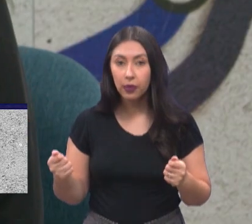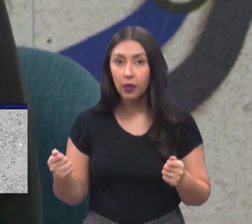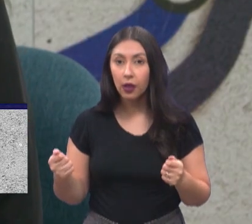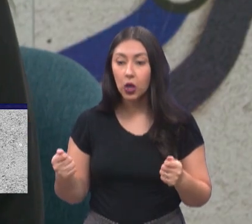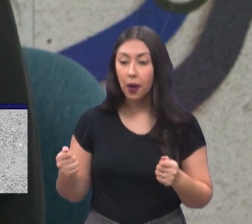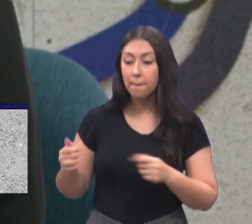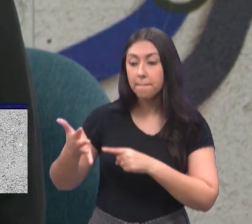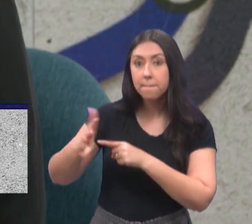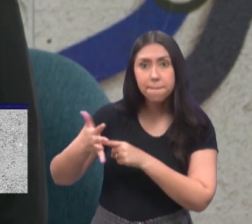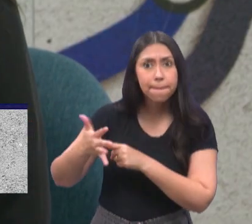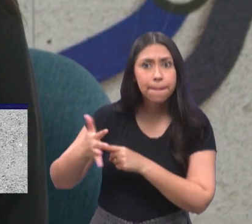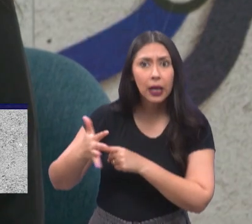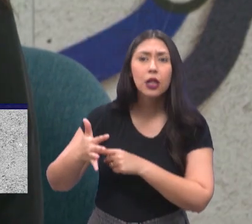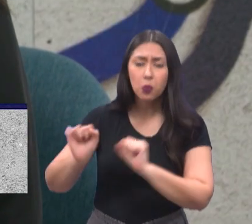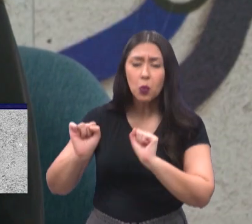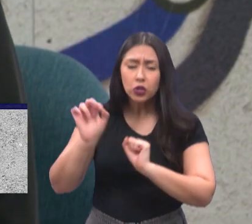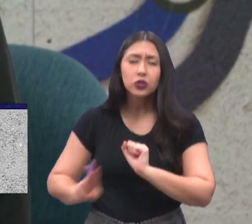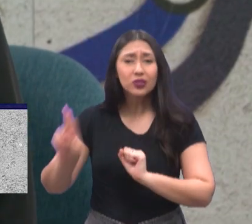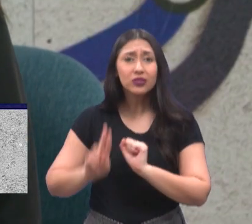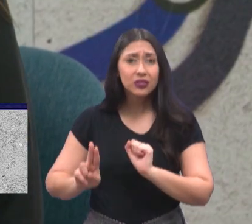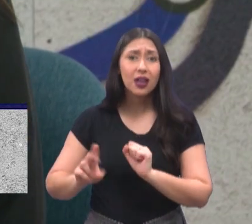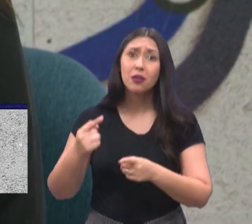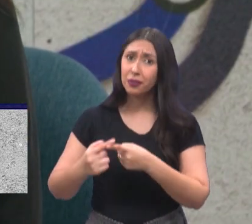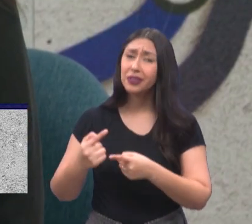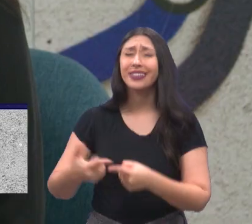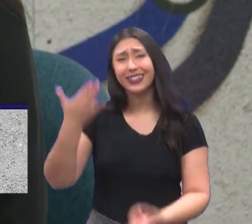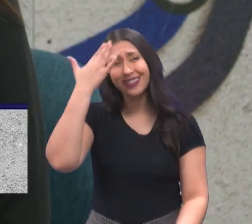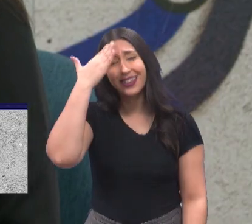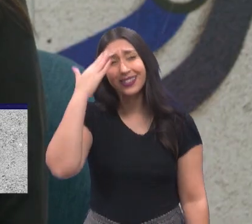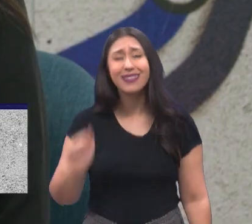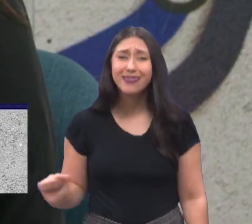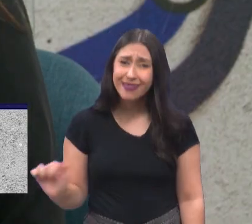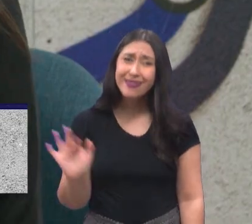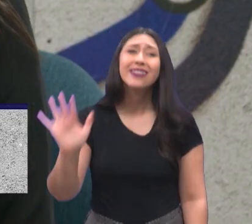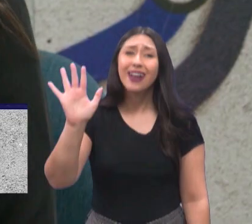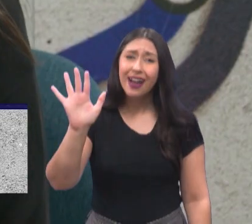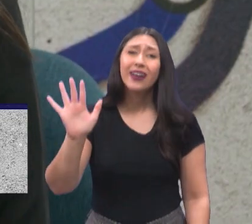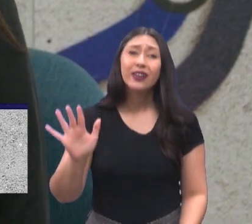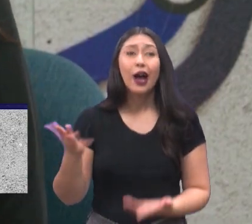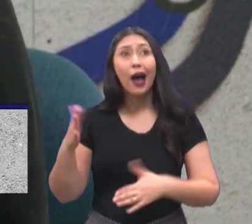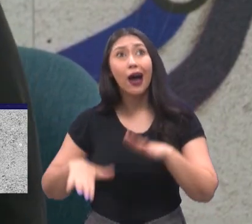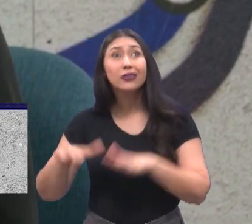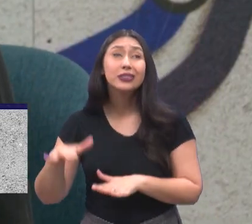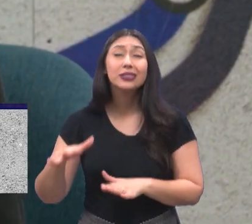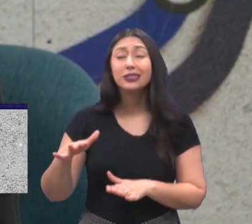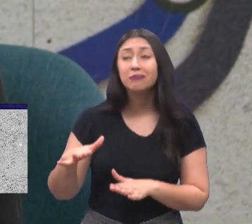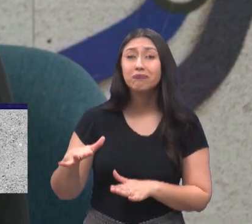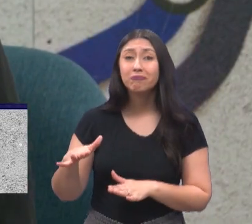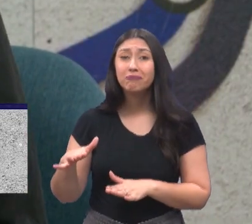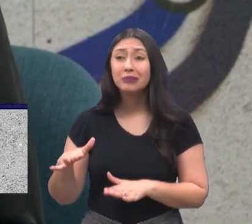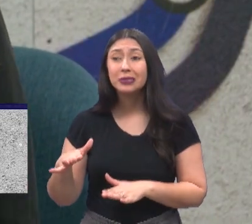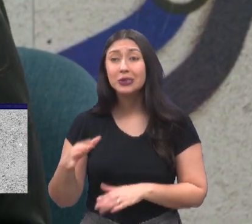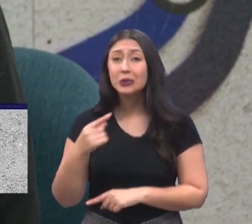maquinários no meu ateliê, porque são maquinários muito caros, né? Para você não ter... Às vezes você acha e não tem certeza, né?